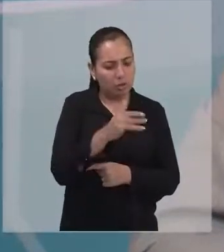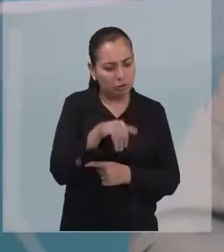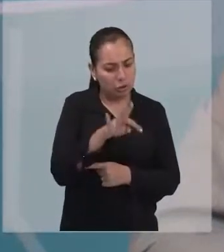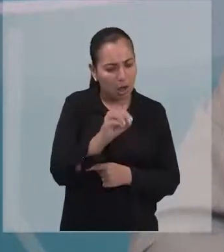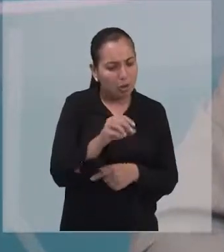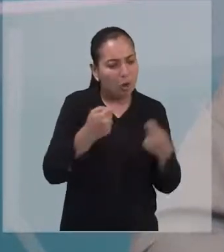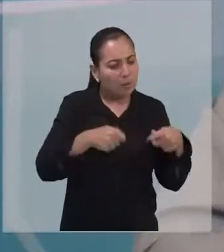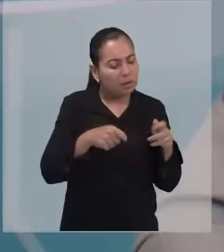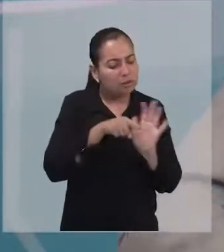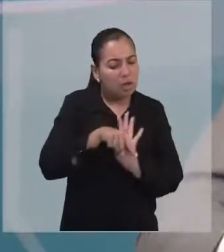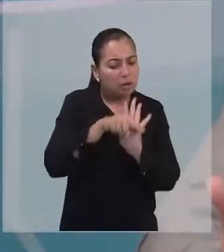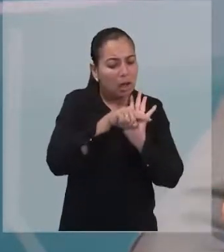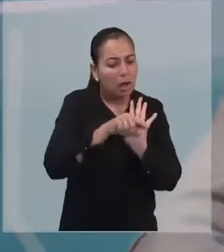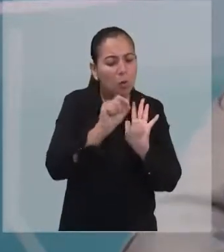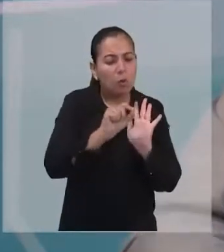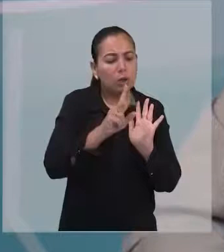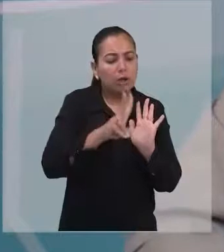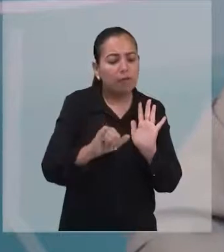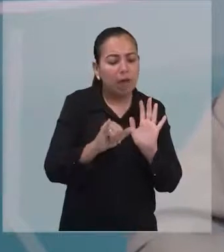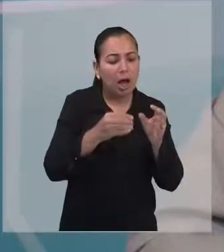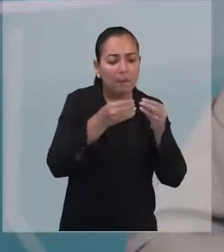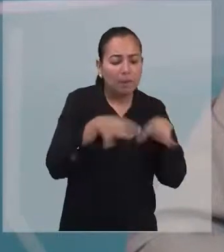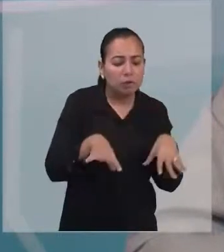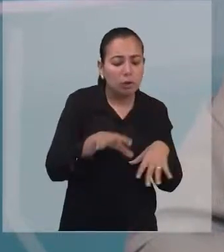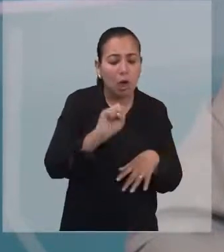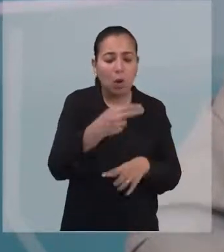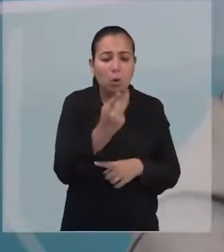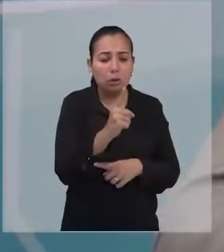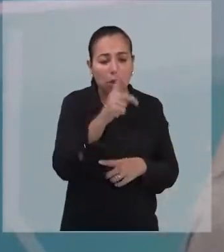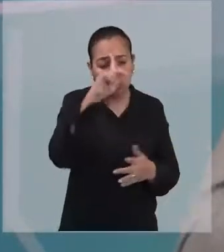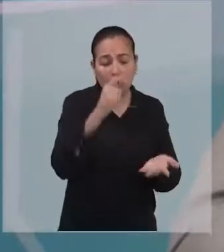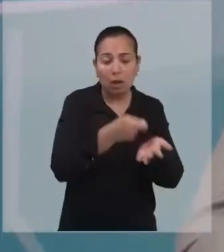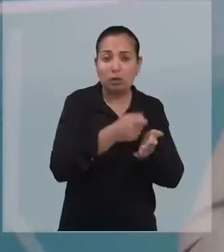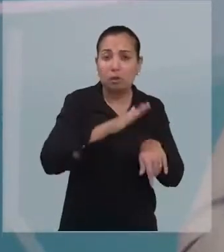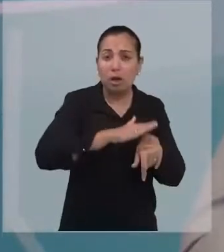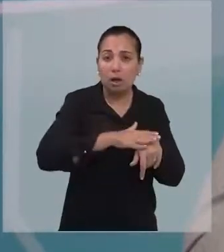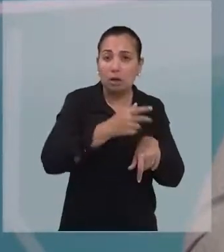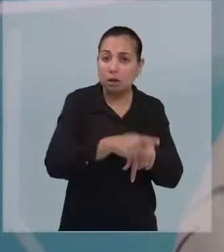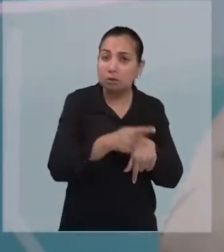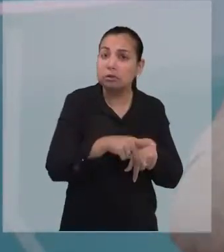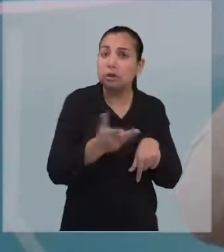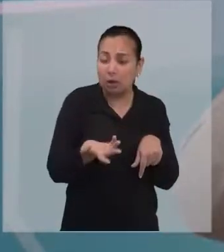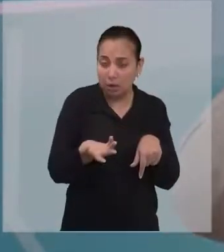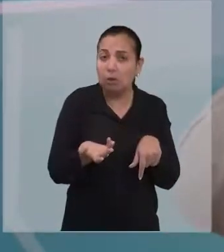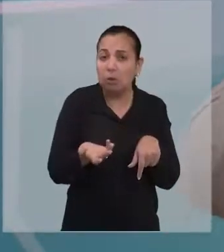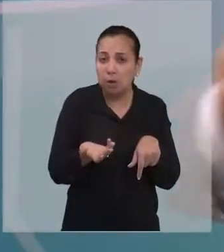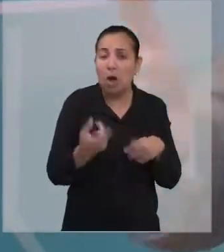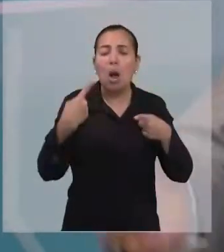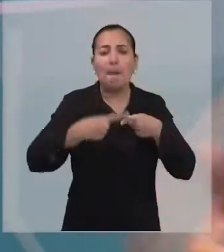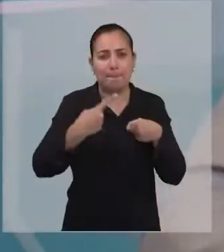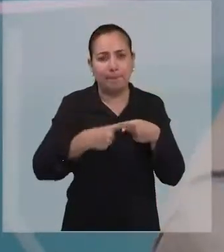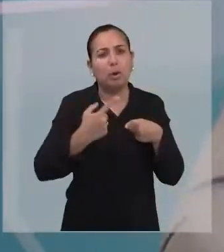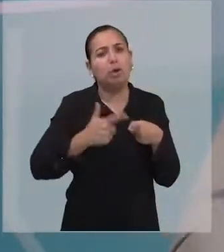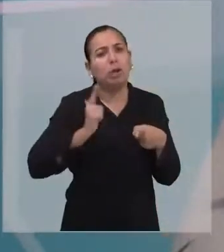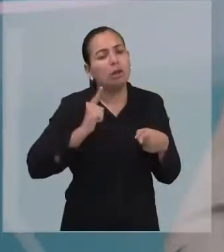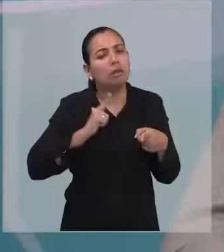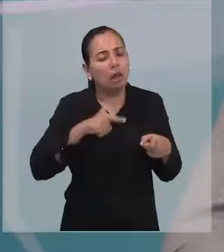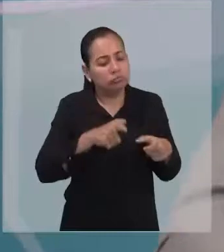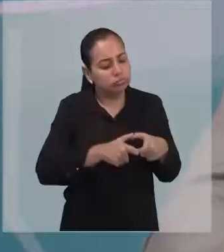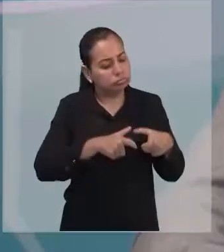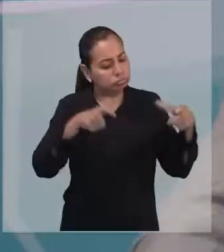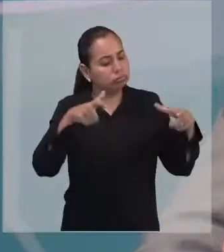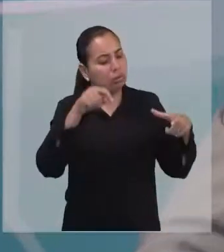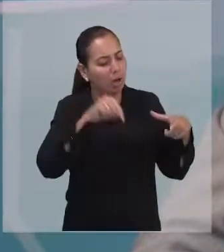ser afetado por eventuais decisões ou conluios, porque você tem, grande parte ali, você